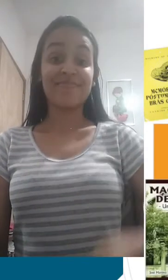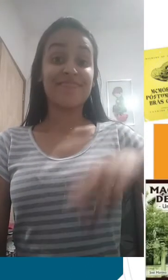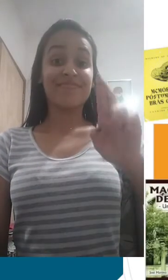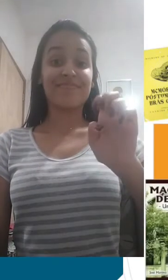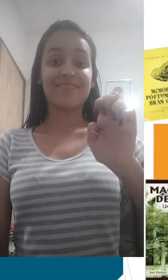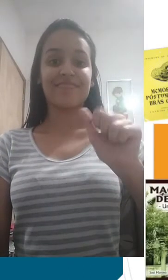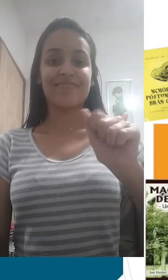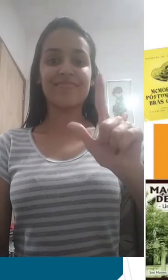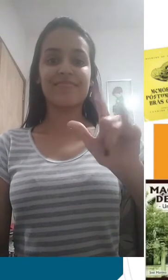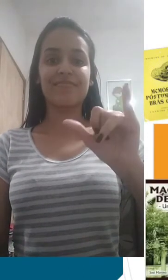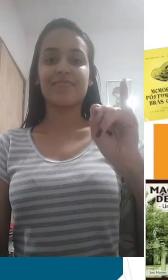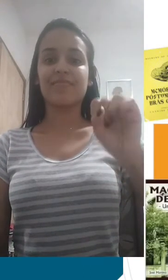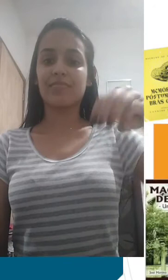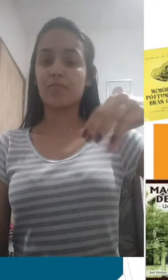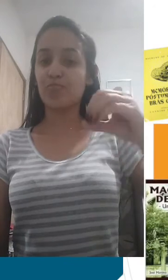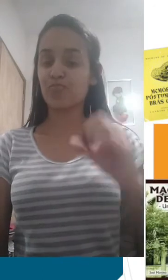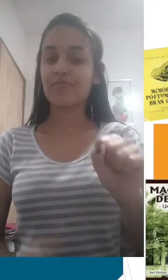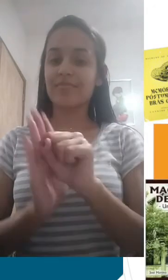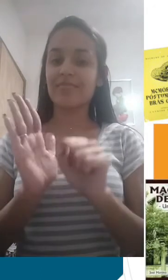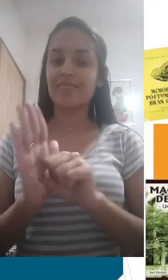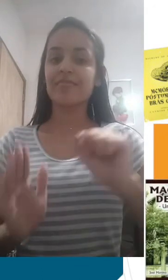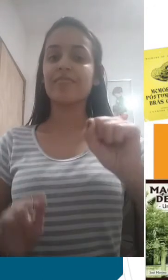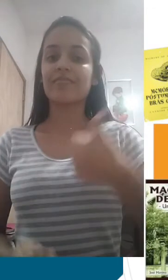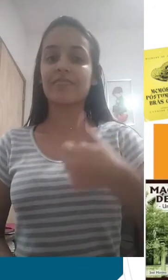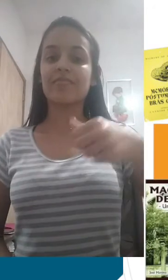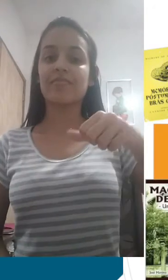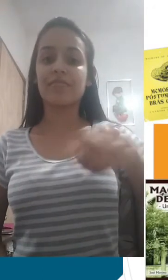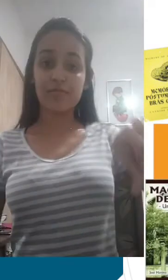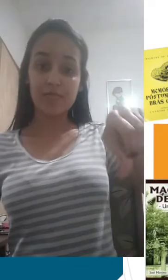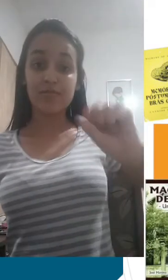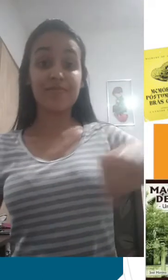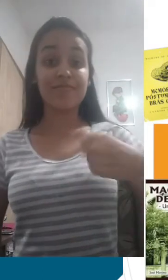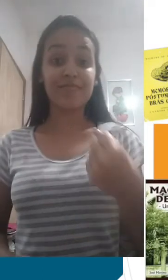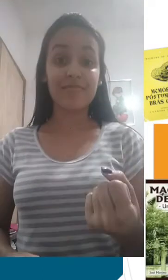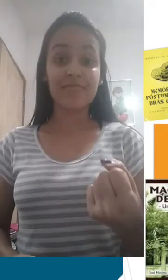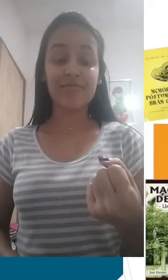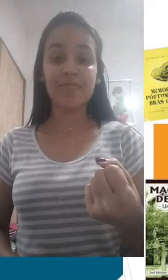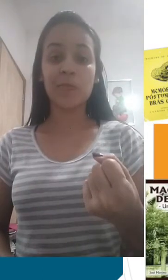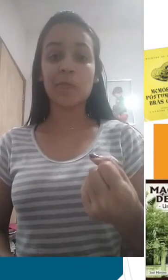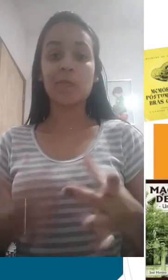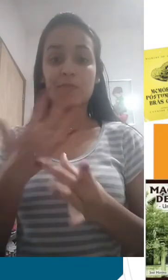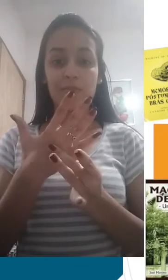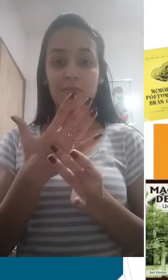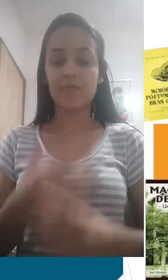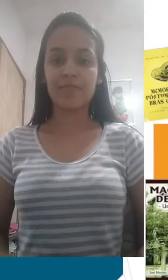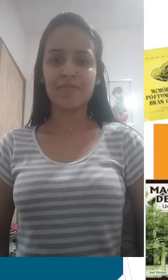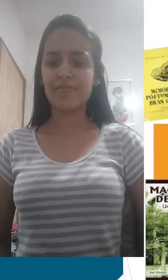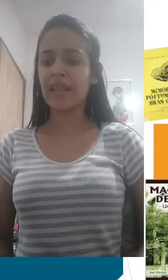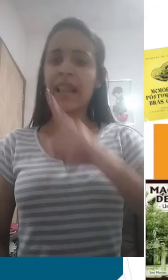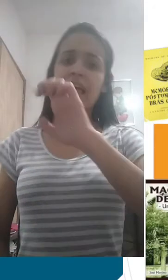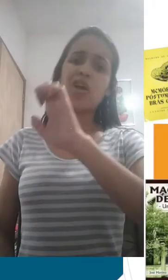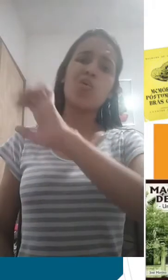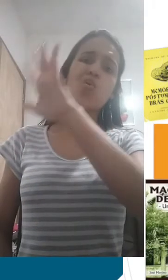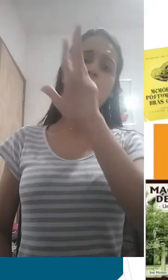Realismo século XIX. Enquanto o movimento europeu era norteado pelas mudanças do avanço industrial,